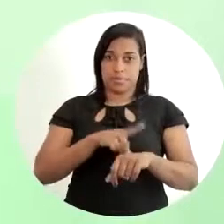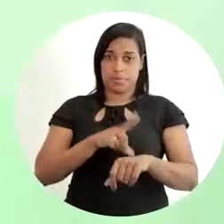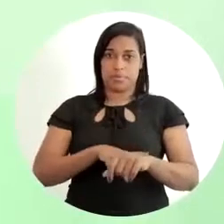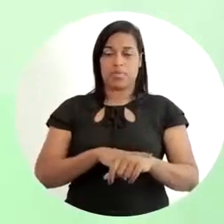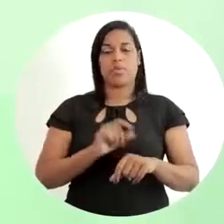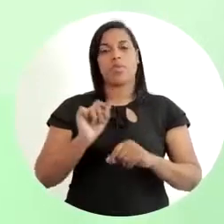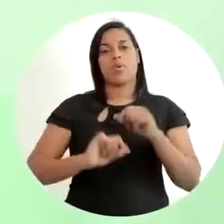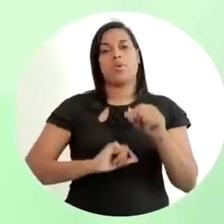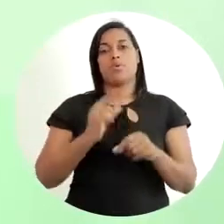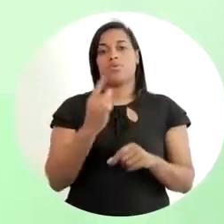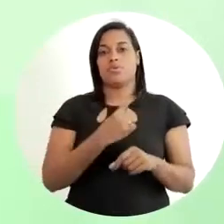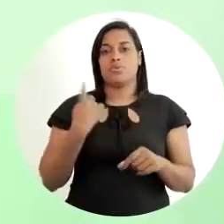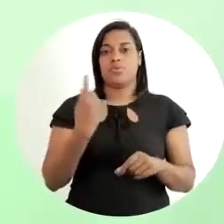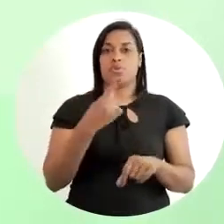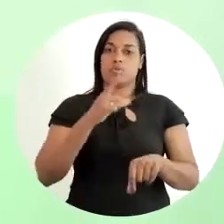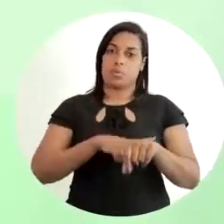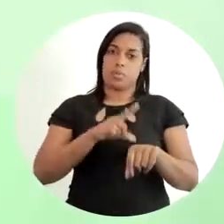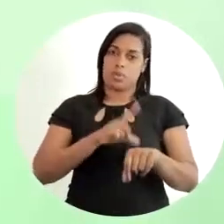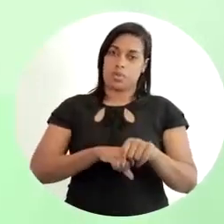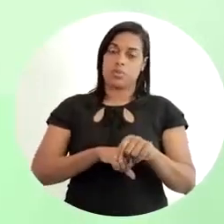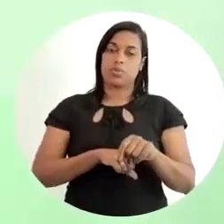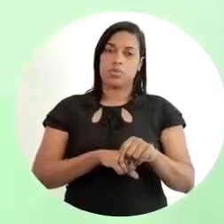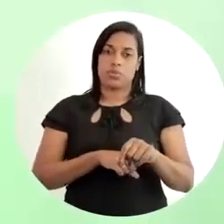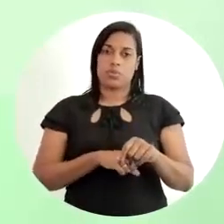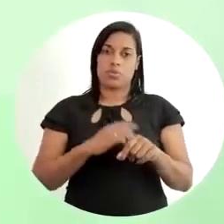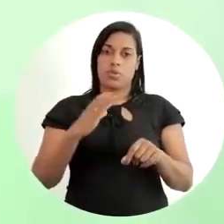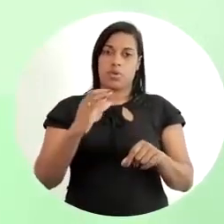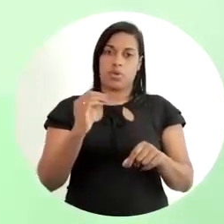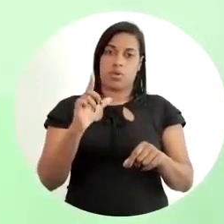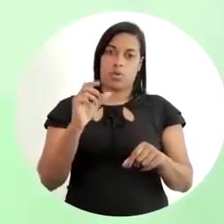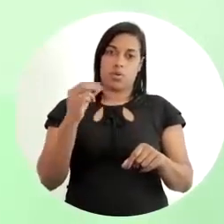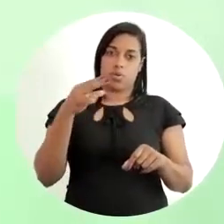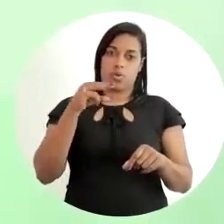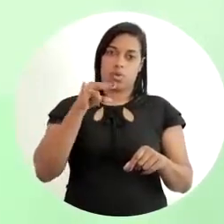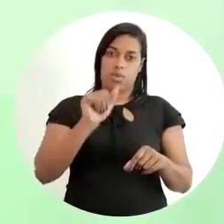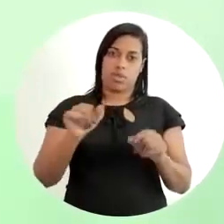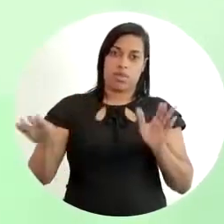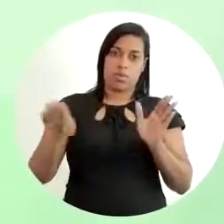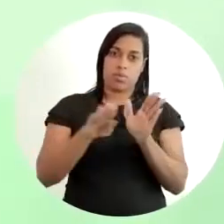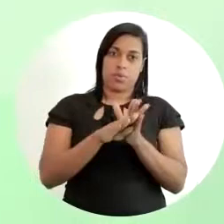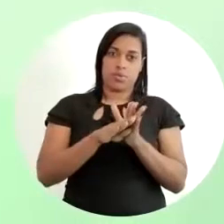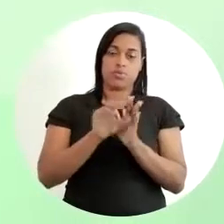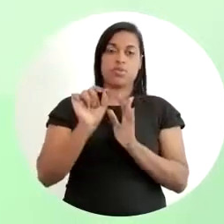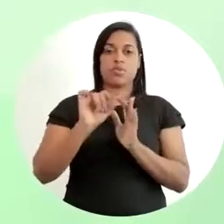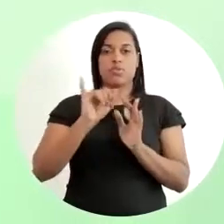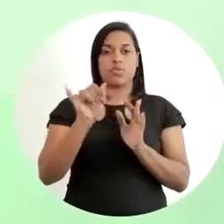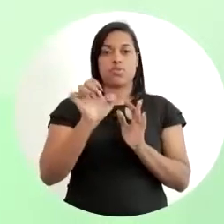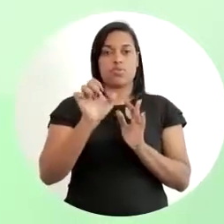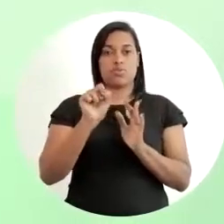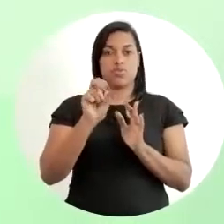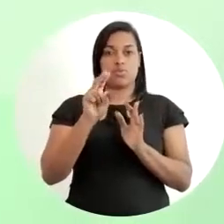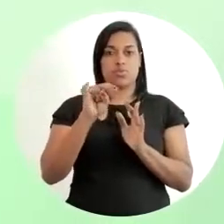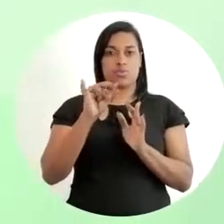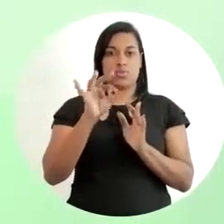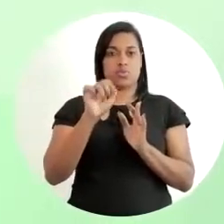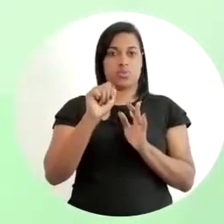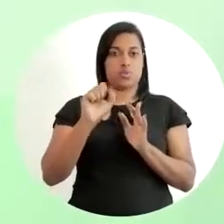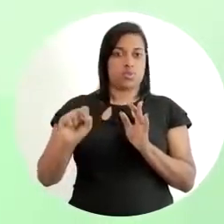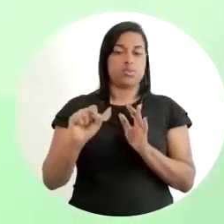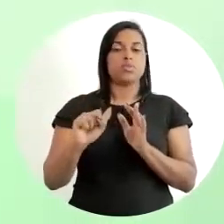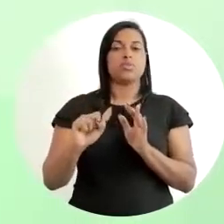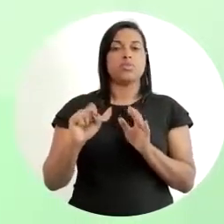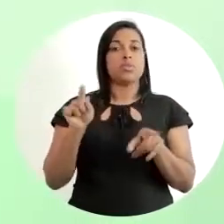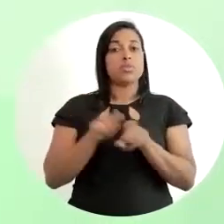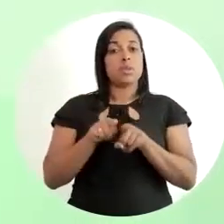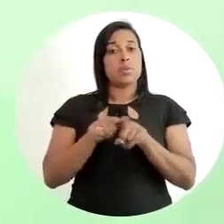período compreenderia ao nosso período da colônia, com a chegada dos jesuítas